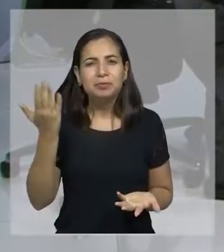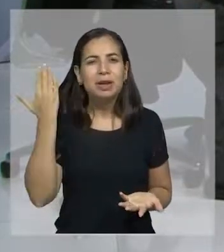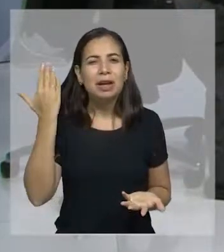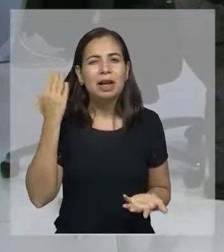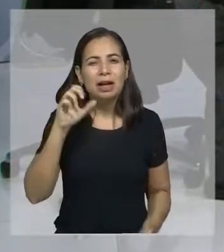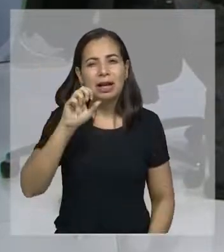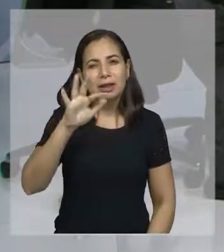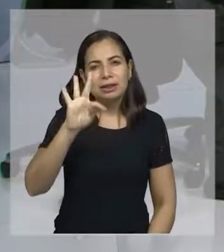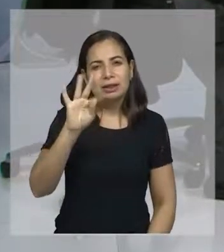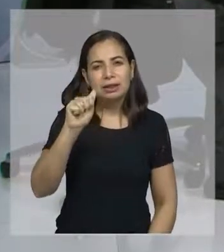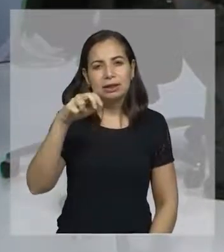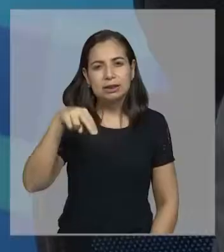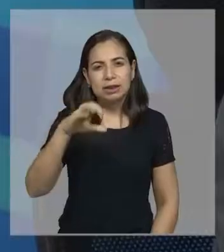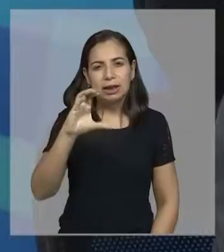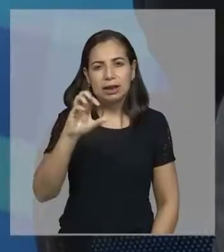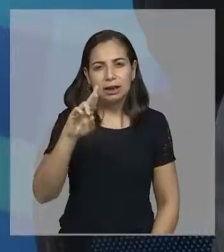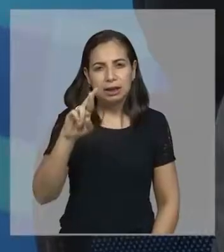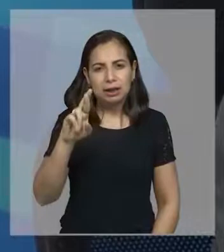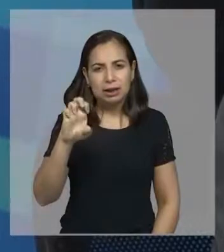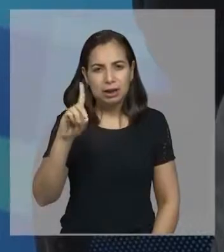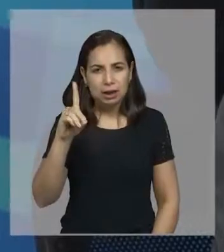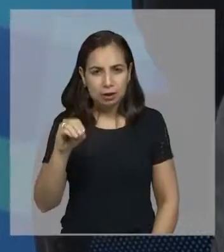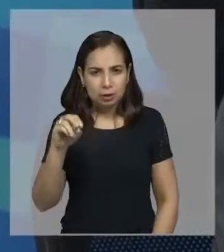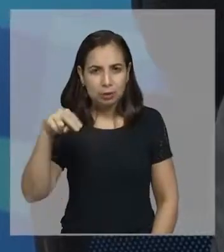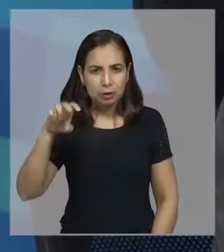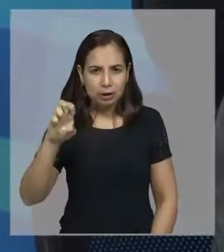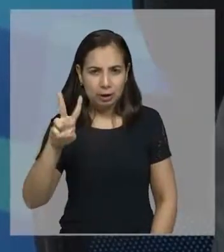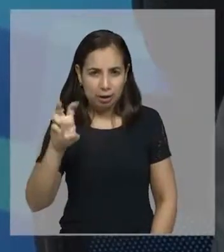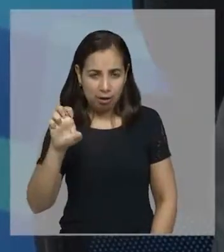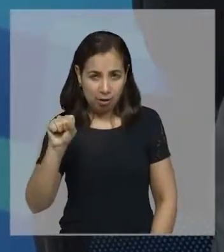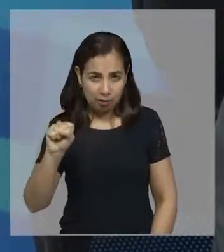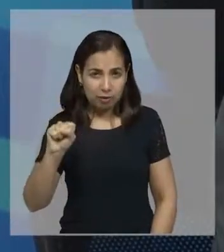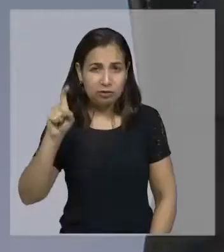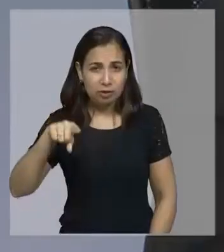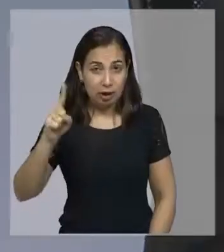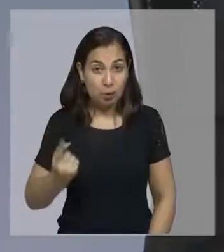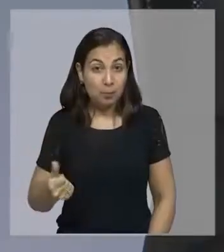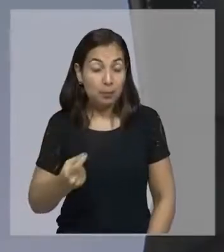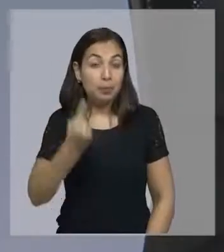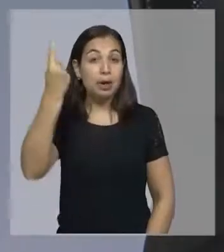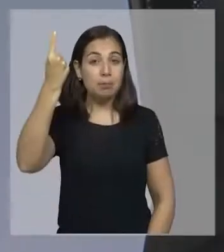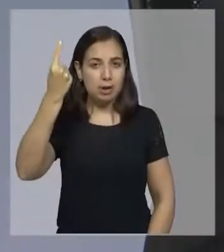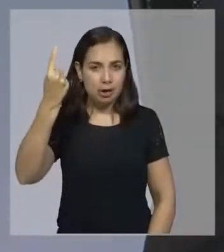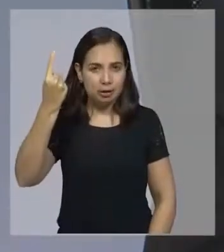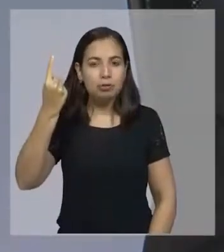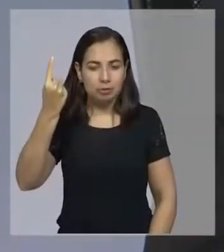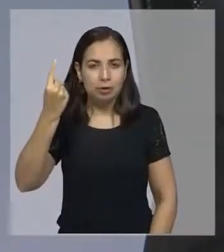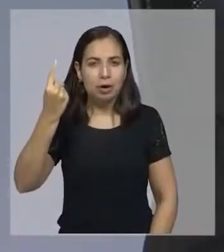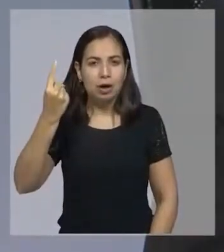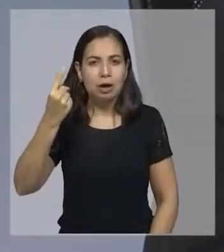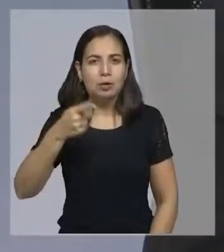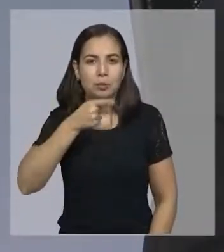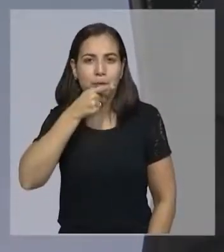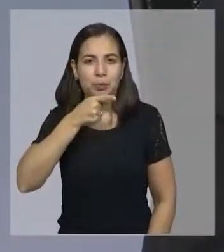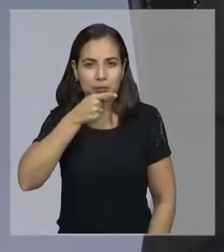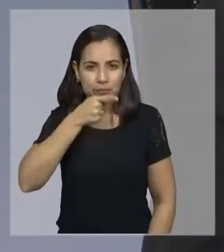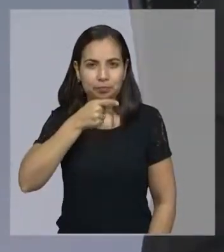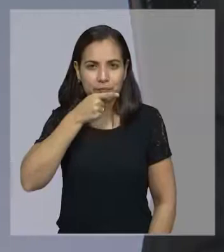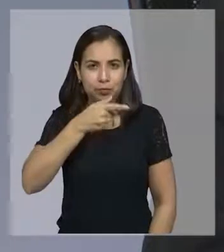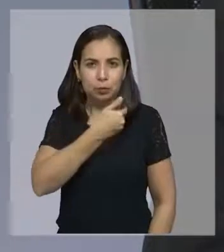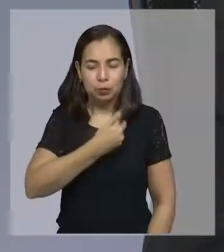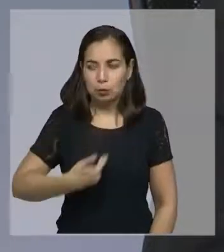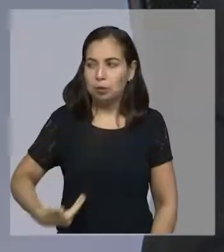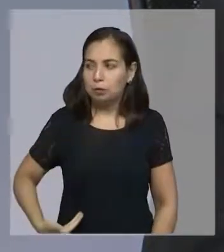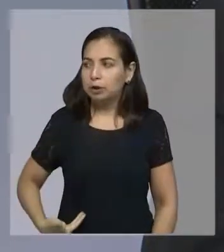foi primeiro-ministro do parlamentarismo decretado naquela época. No governo Jango? No governo Jango.